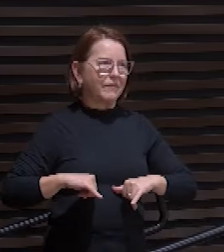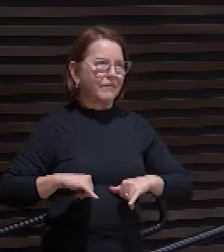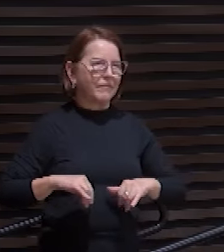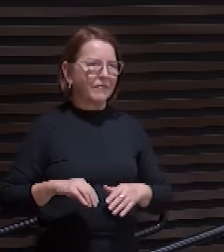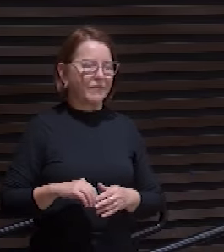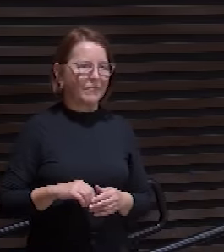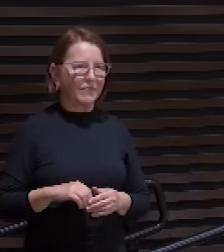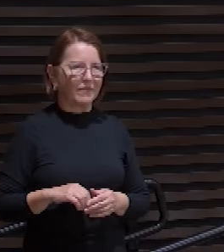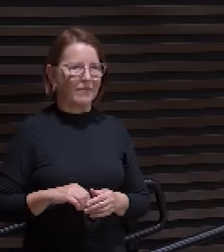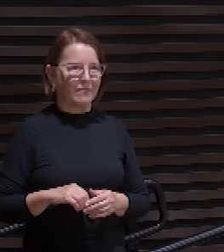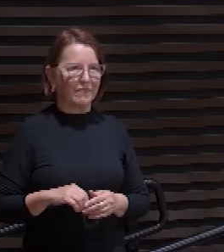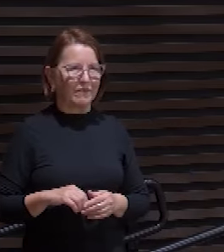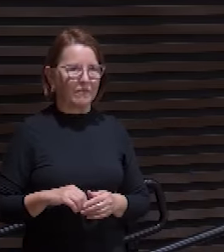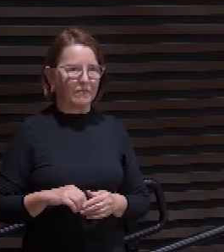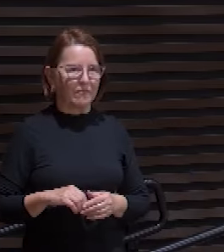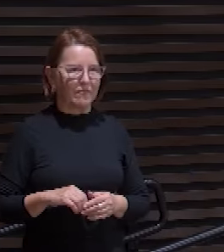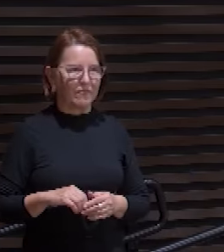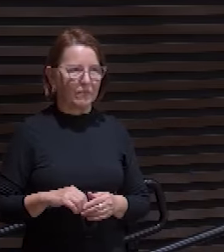e